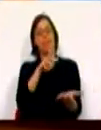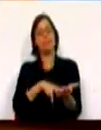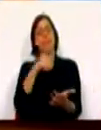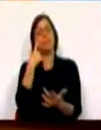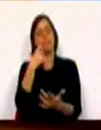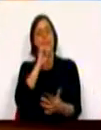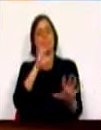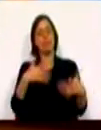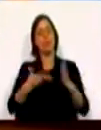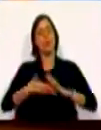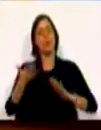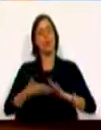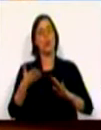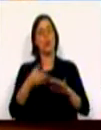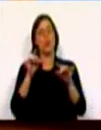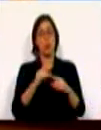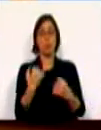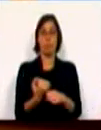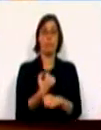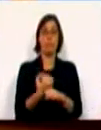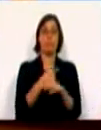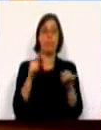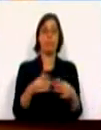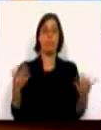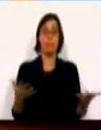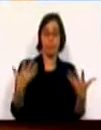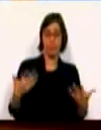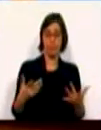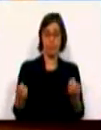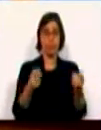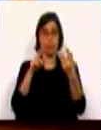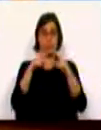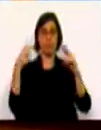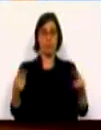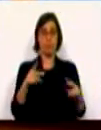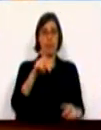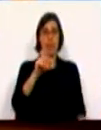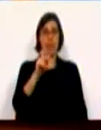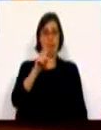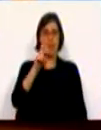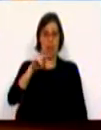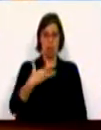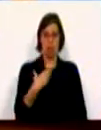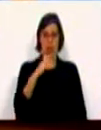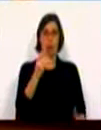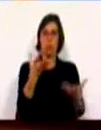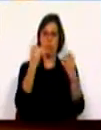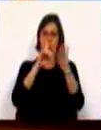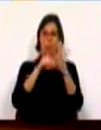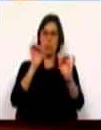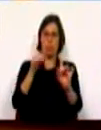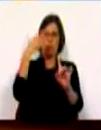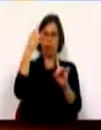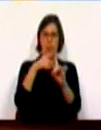potencial e da urgência desta intervenção. A atual gestão autárquica do Alandroal abraça este projeto como